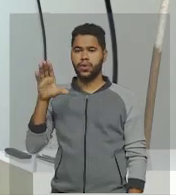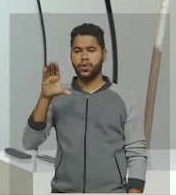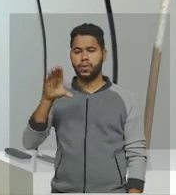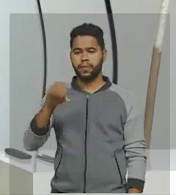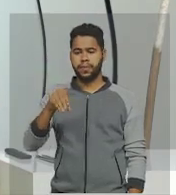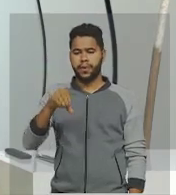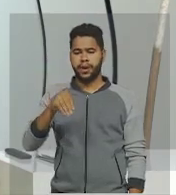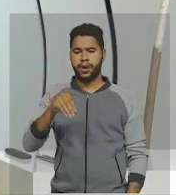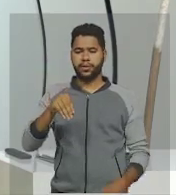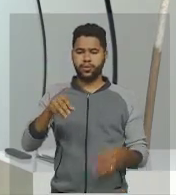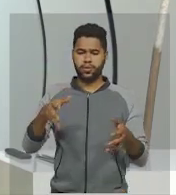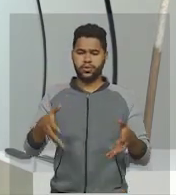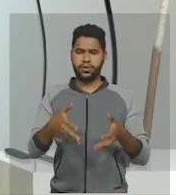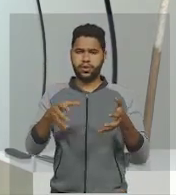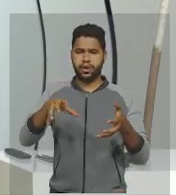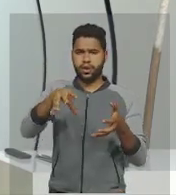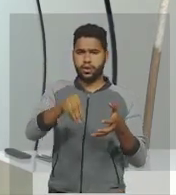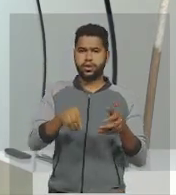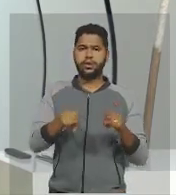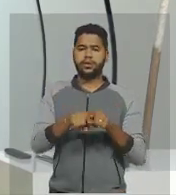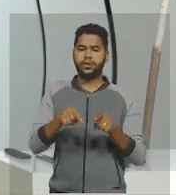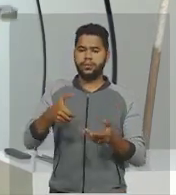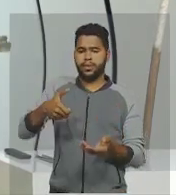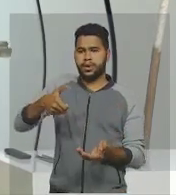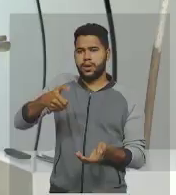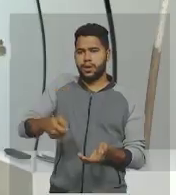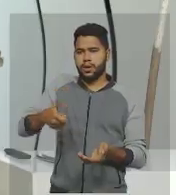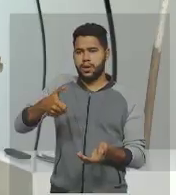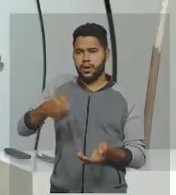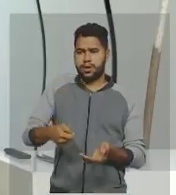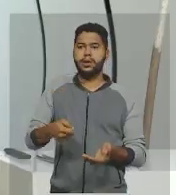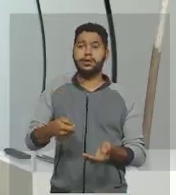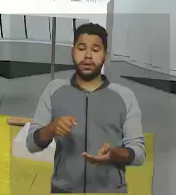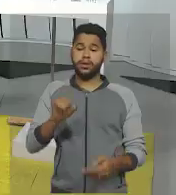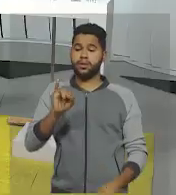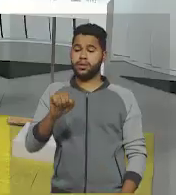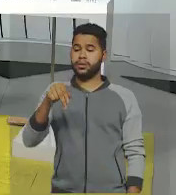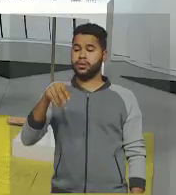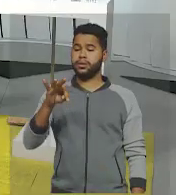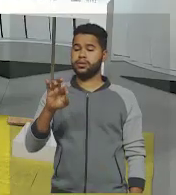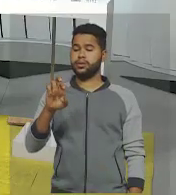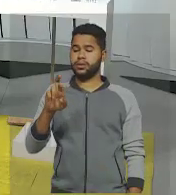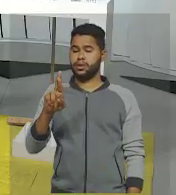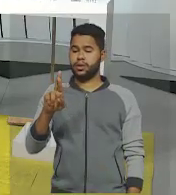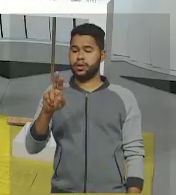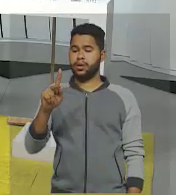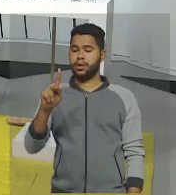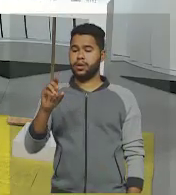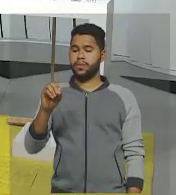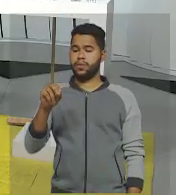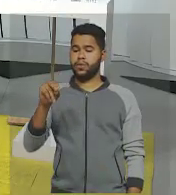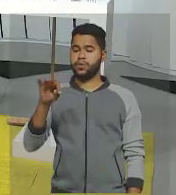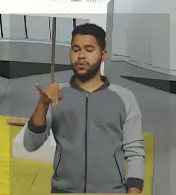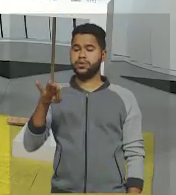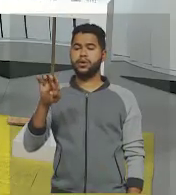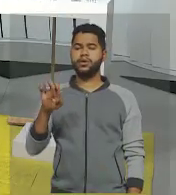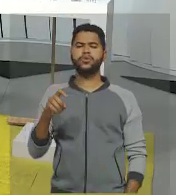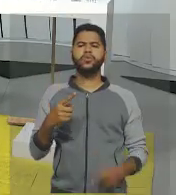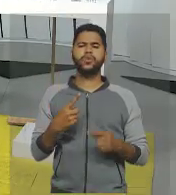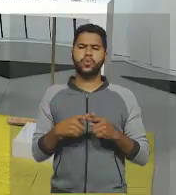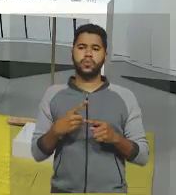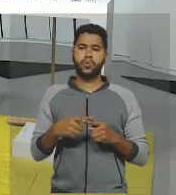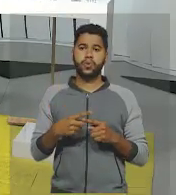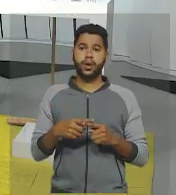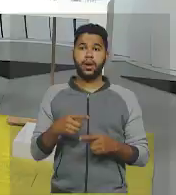salada e um grampeador. Ambos são alavancas interpotentes. Por quê? Olha só. Aqui, ó, eu